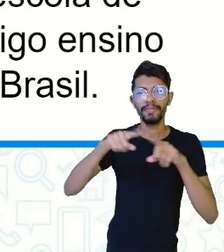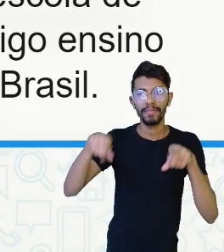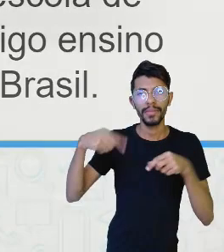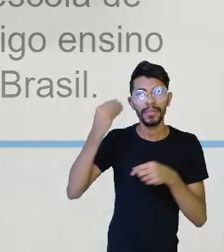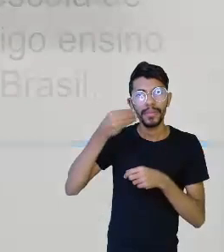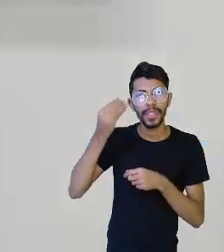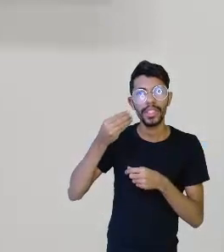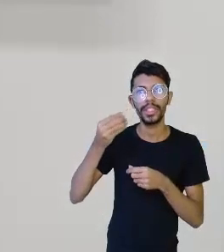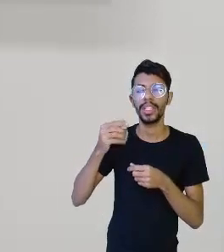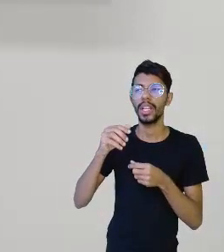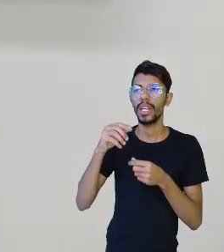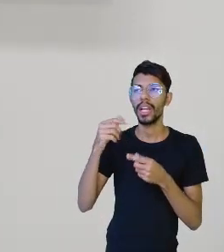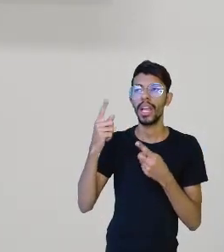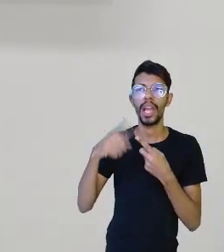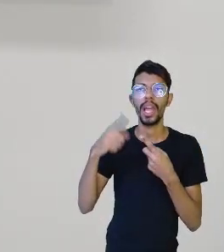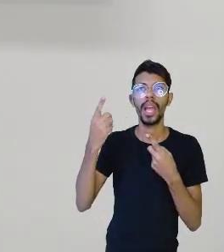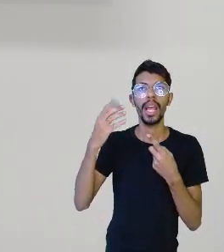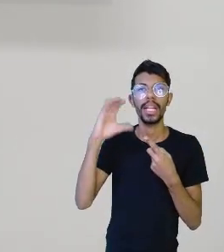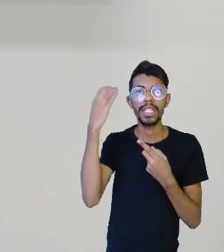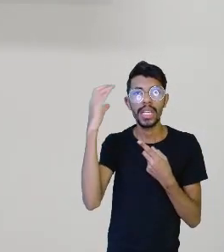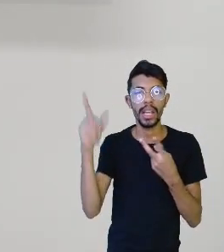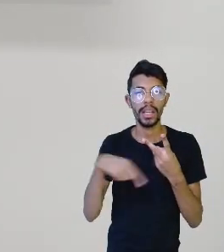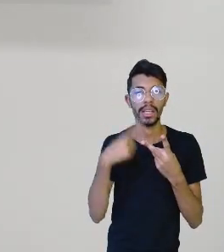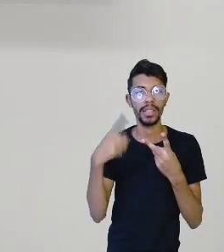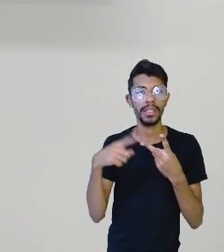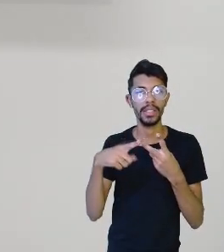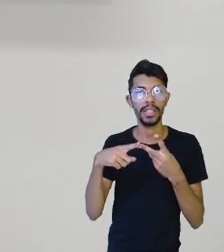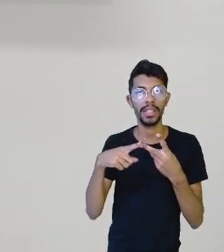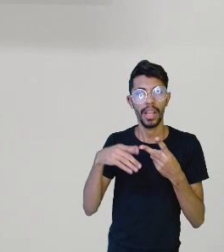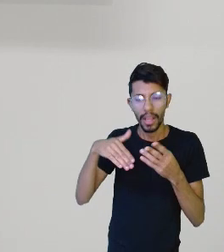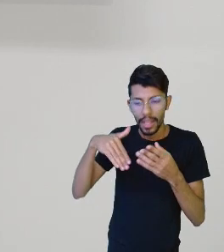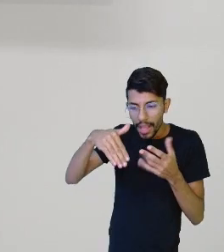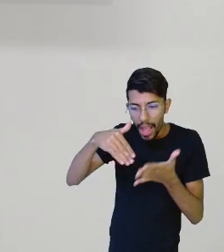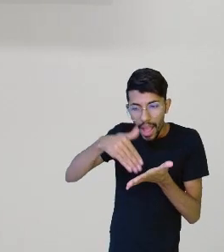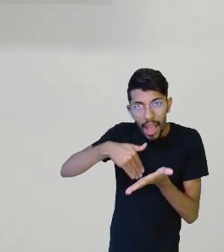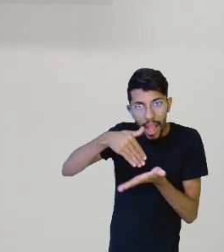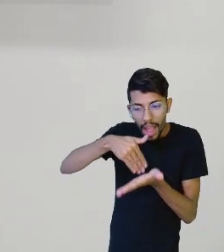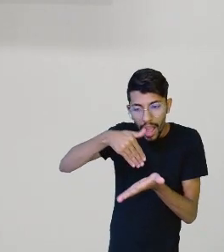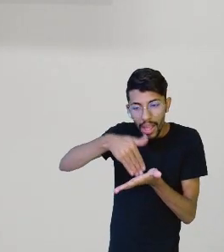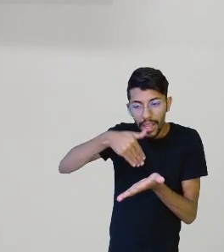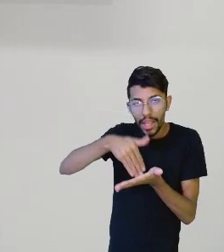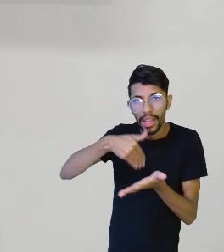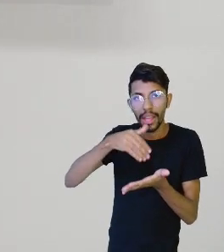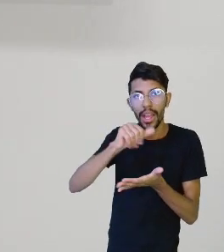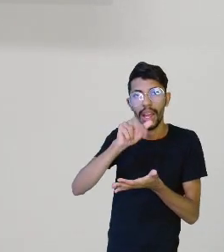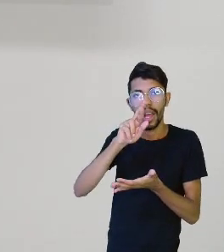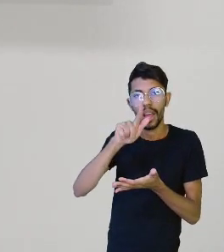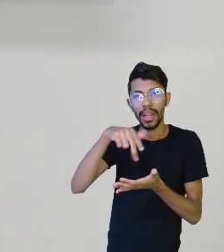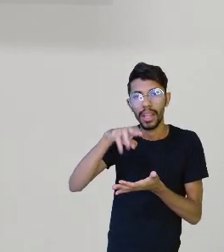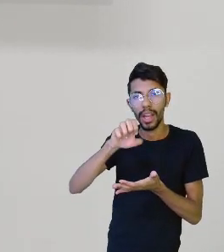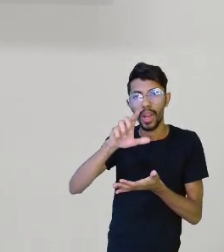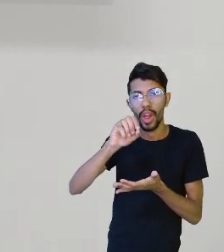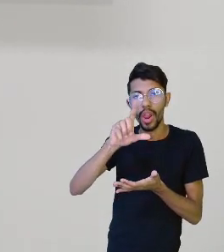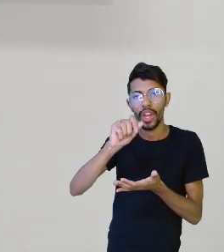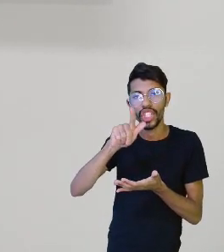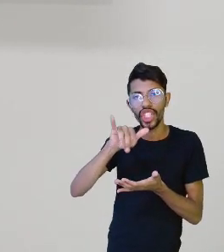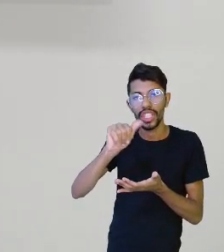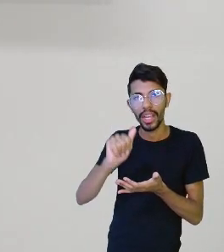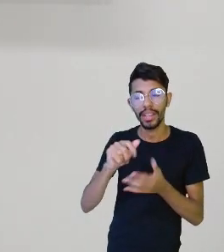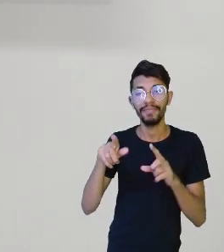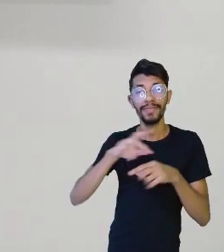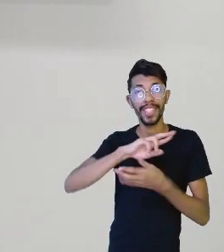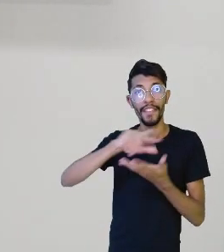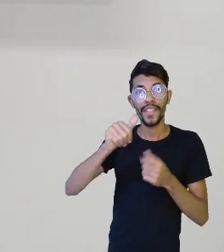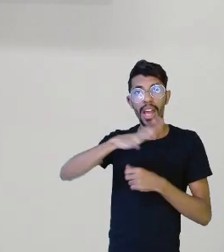de arqueologia e de tantas outras áreas. Então, o ginásio pernambucano é praticamente um museu